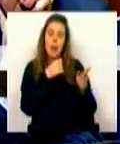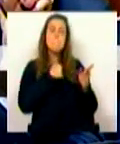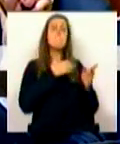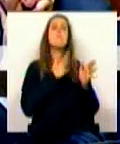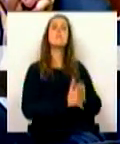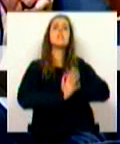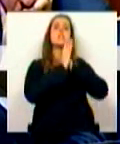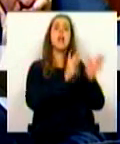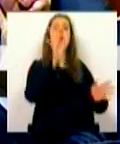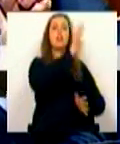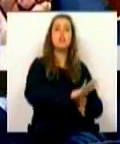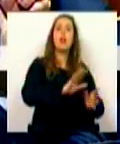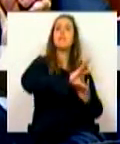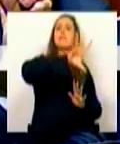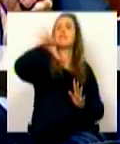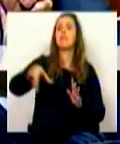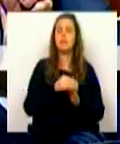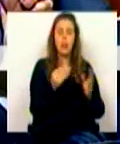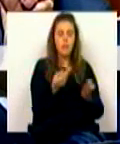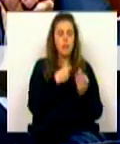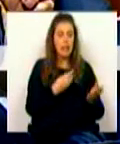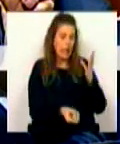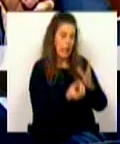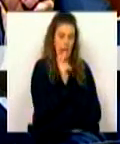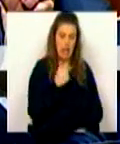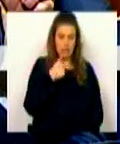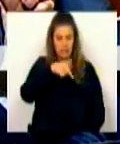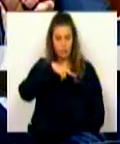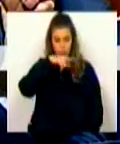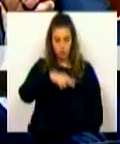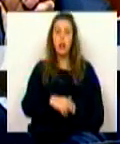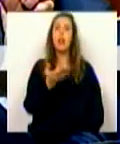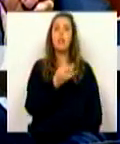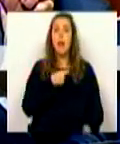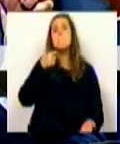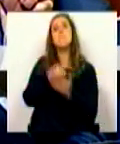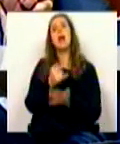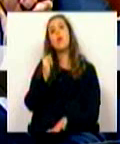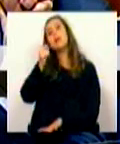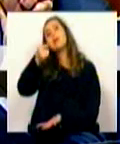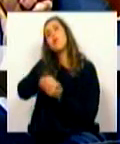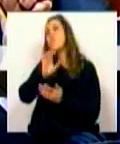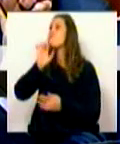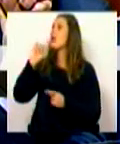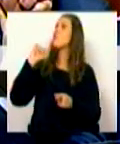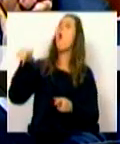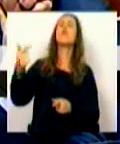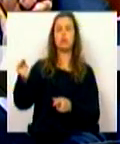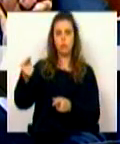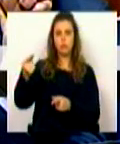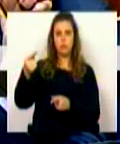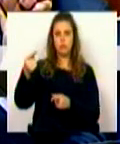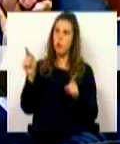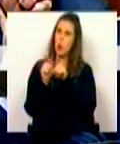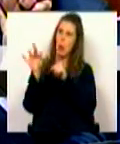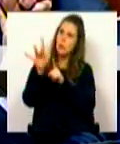empresas transnacionais que produzem riqueza aqui em Portugal e pagam impostos noutros países que se oferecem